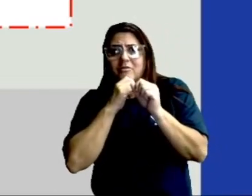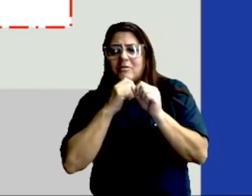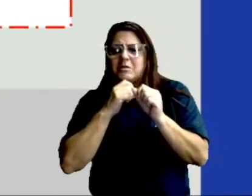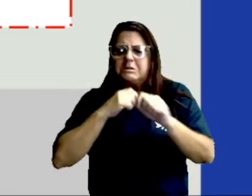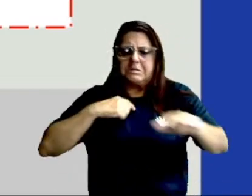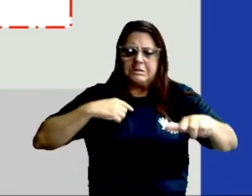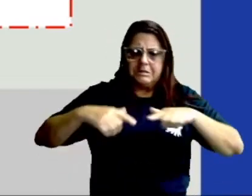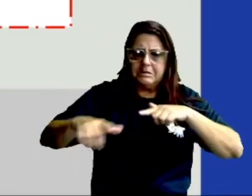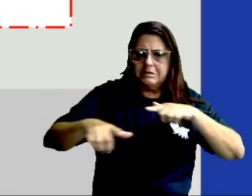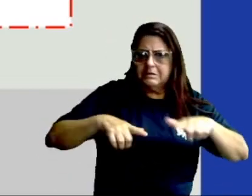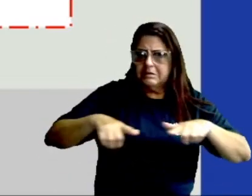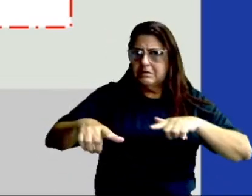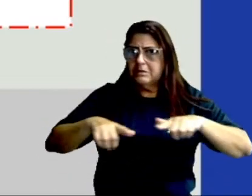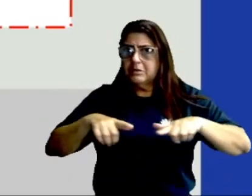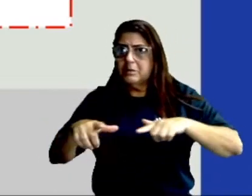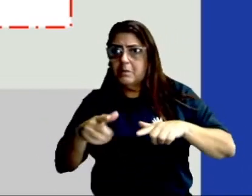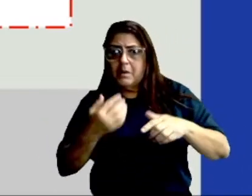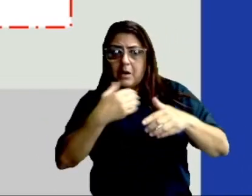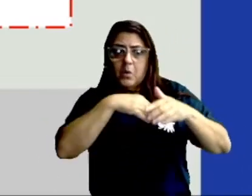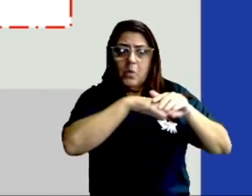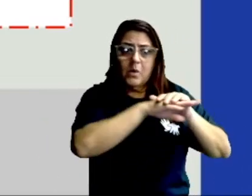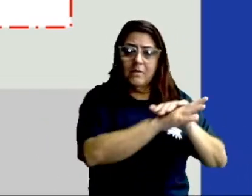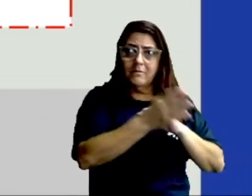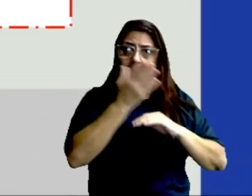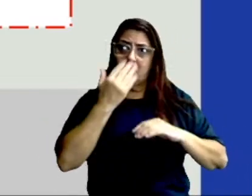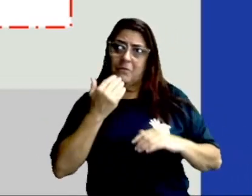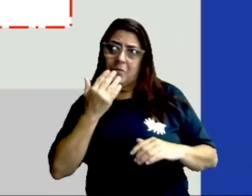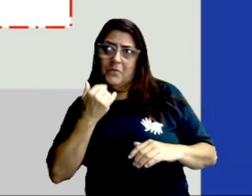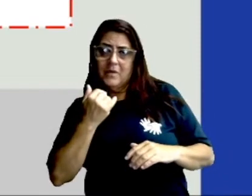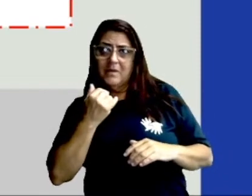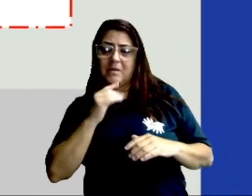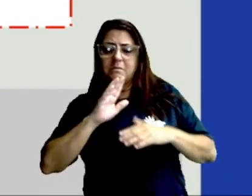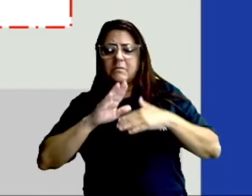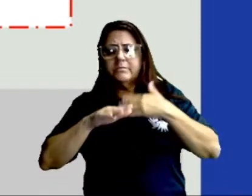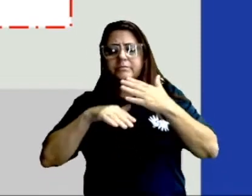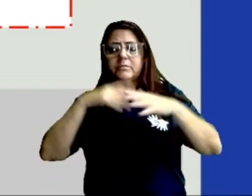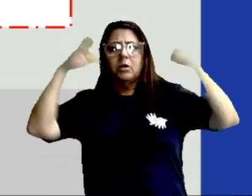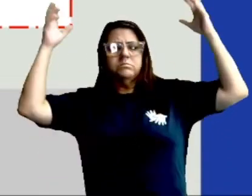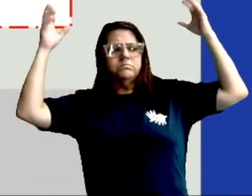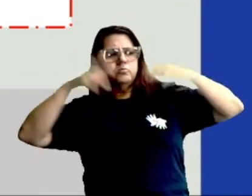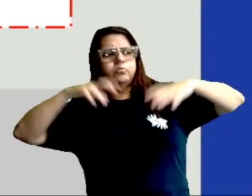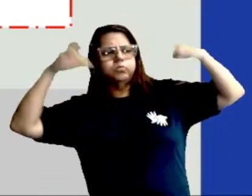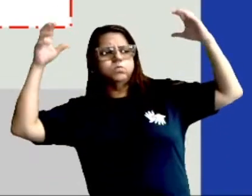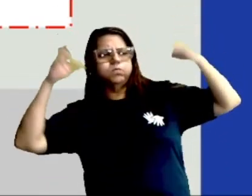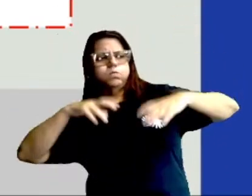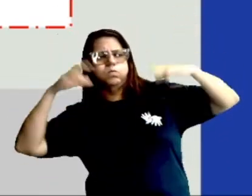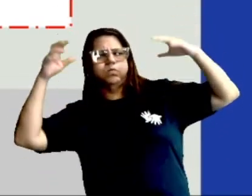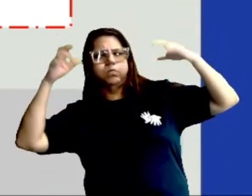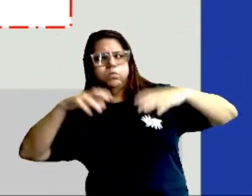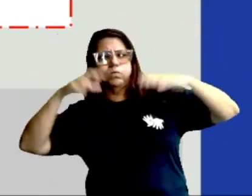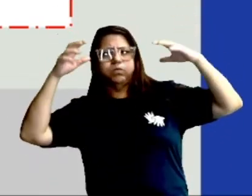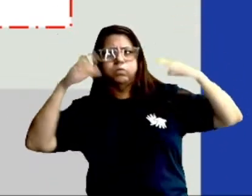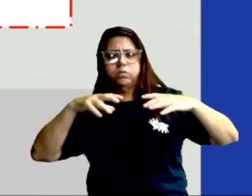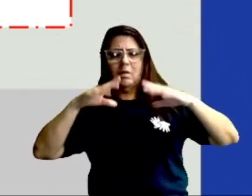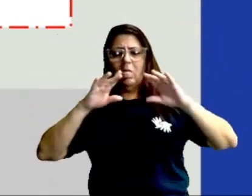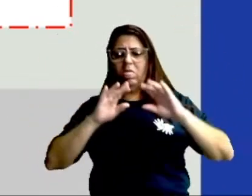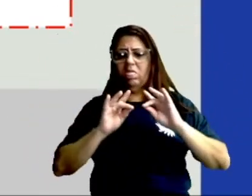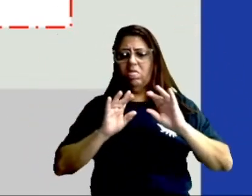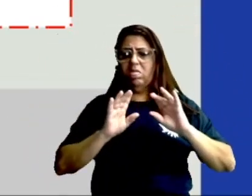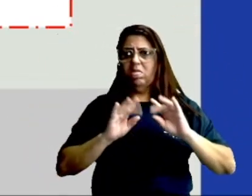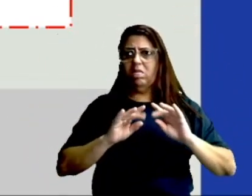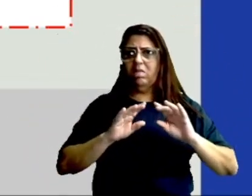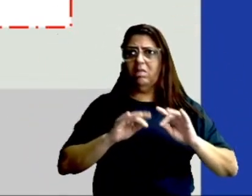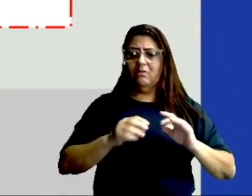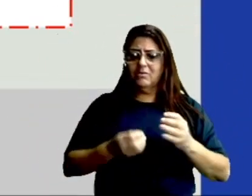maior trabalho para suas reservas de trigo. Depois de uma chuvarada, os grãos tinham ficado completamente